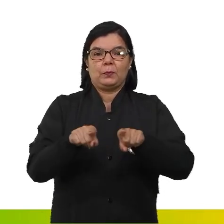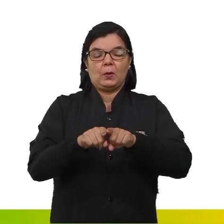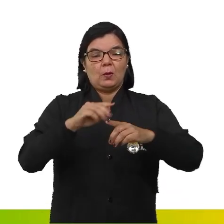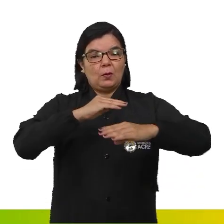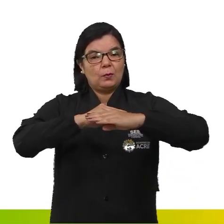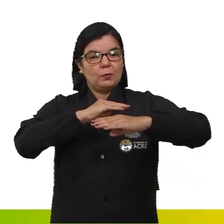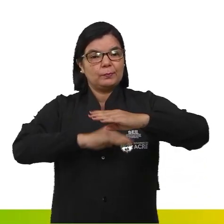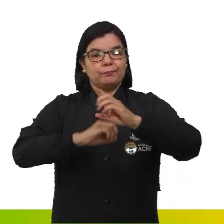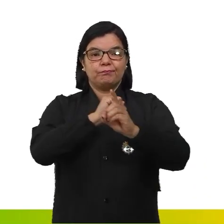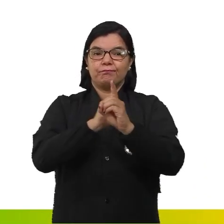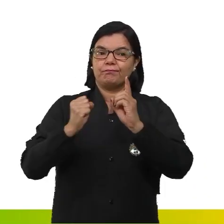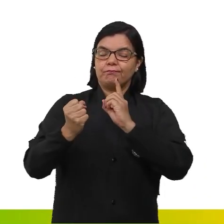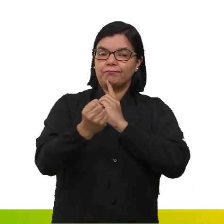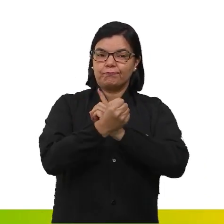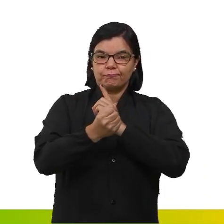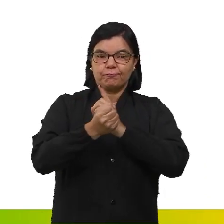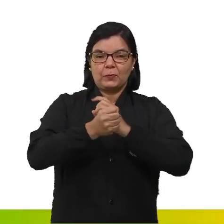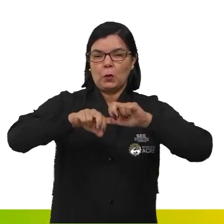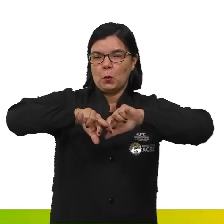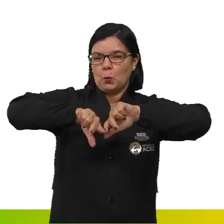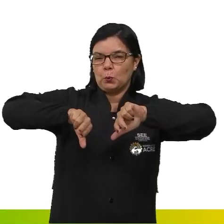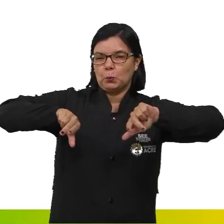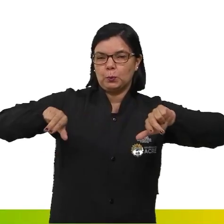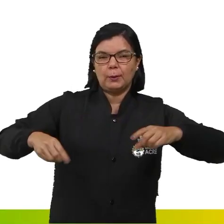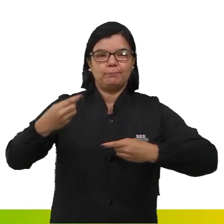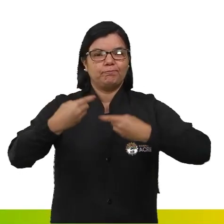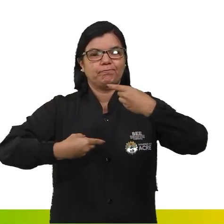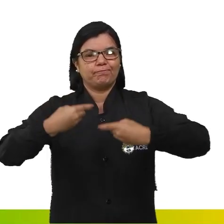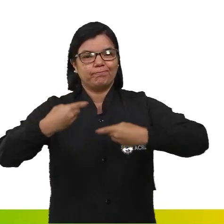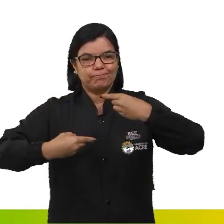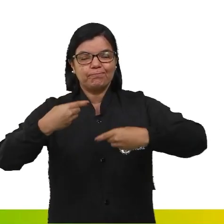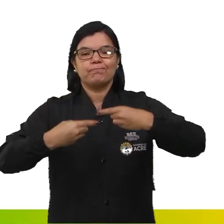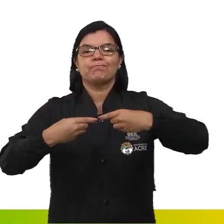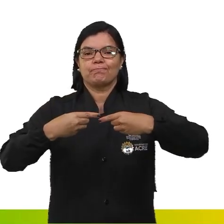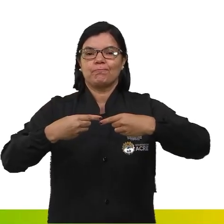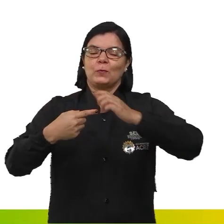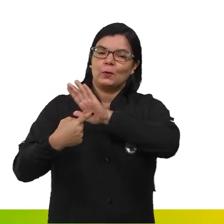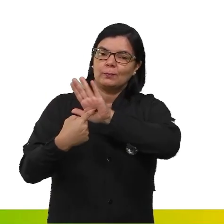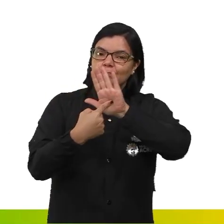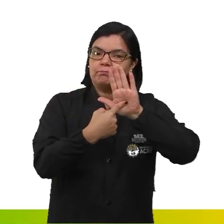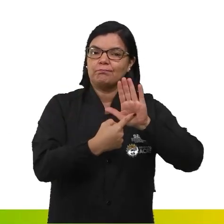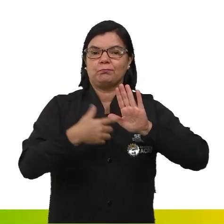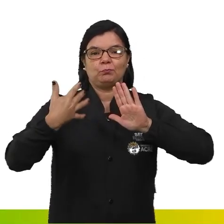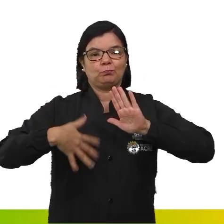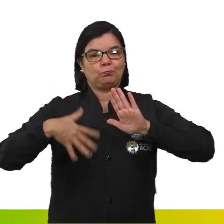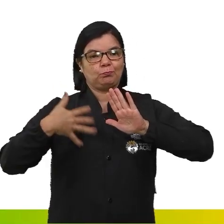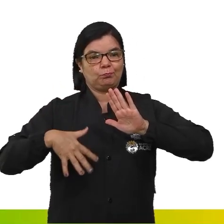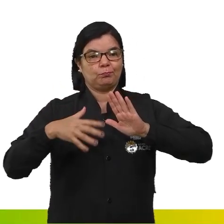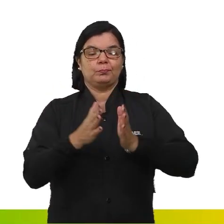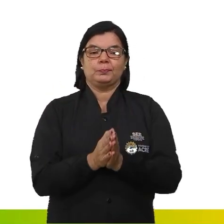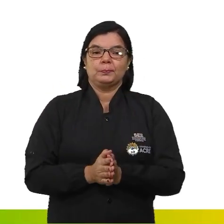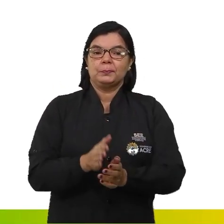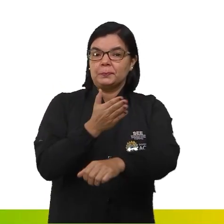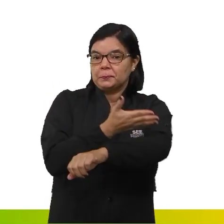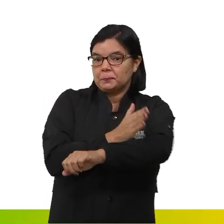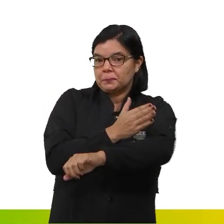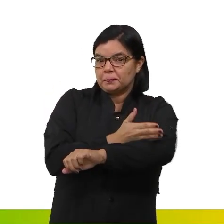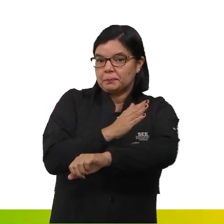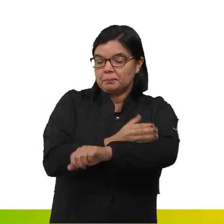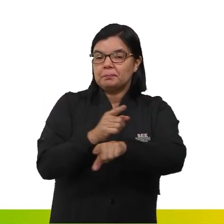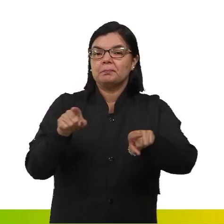e polarização política, ganhando cada vez mais destaque na prática e nas